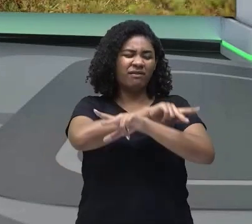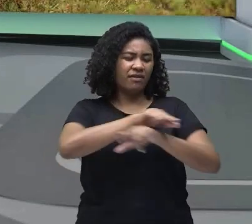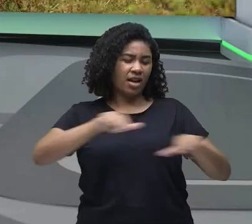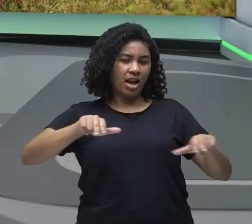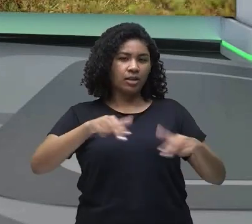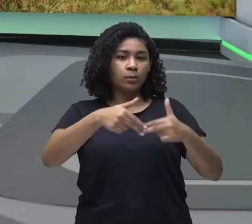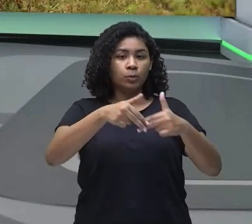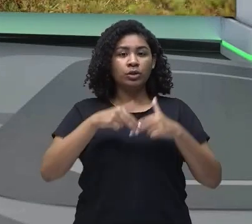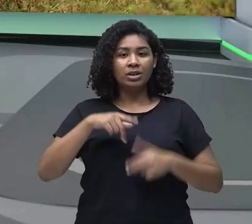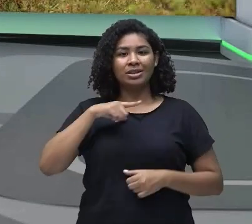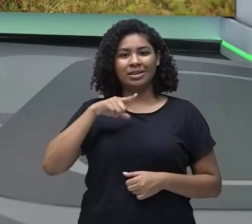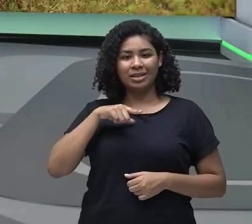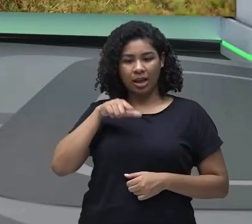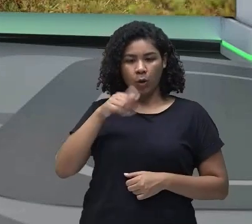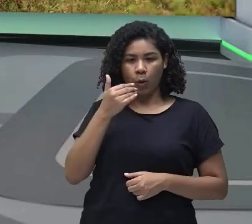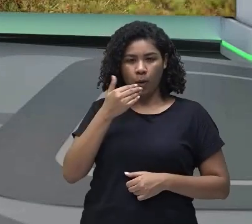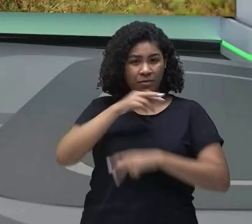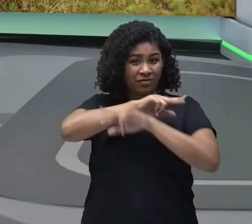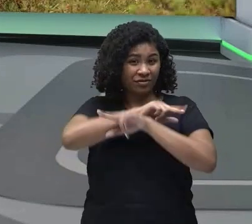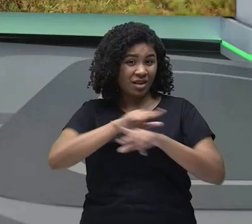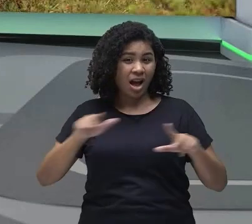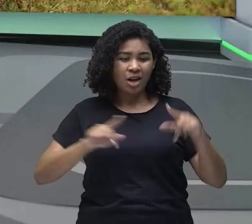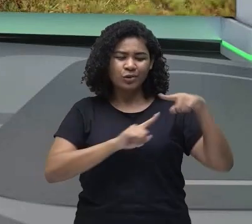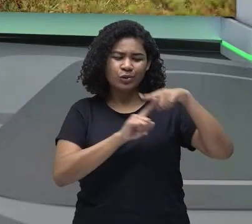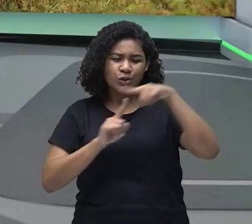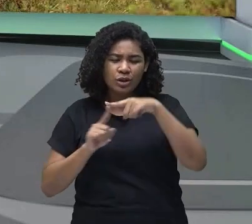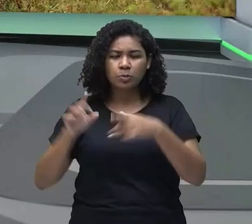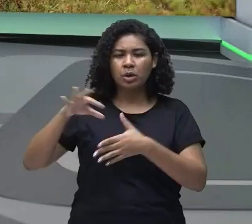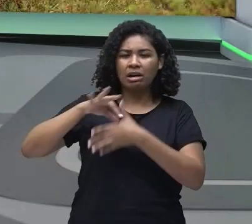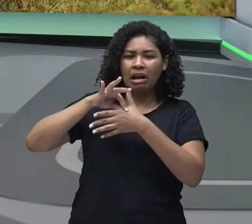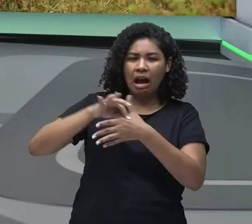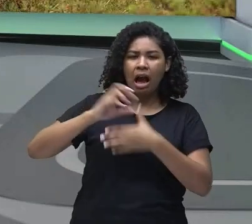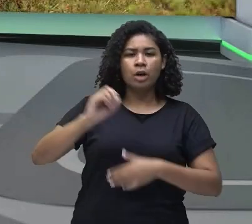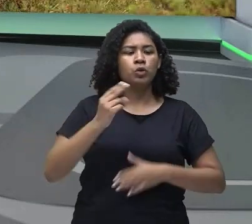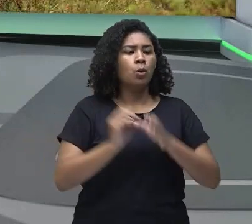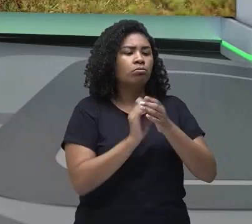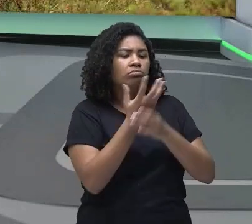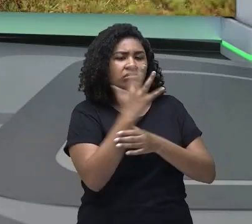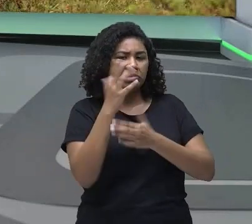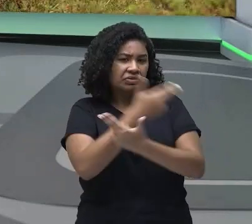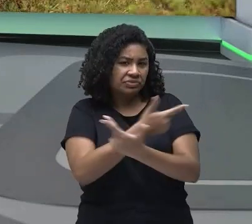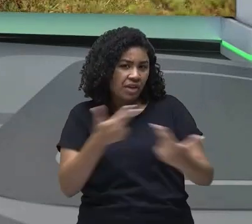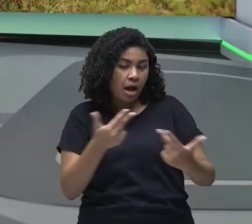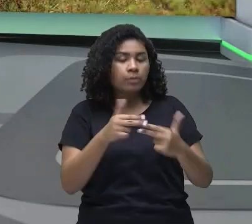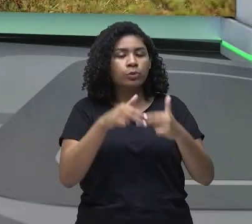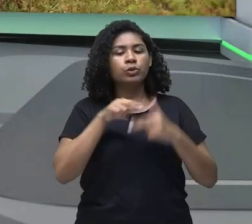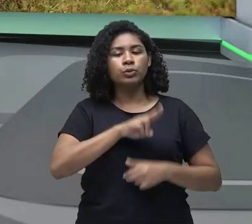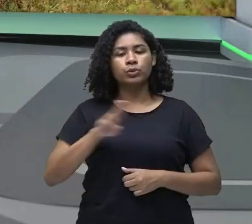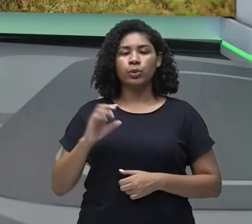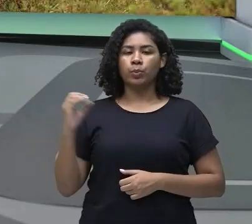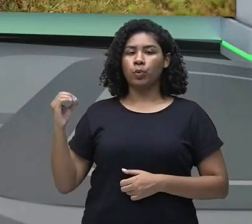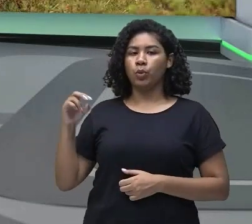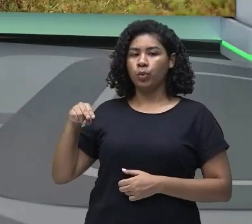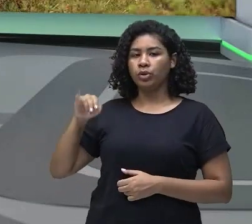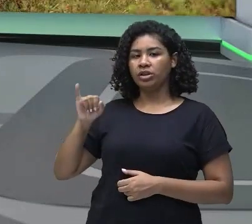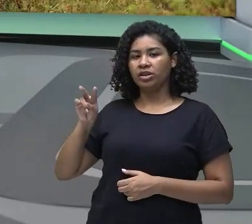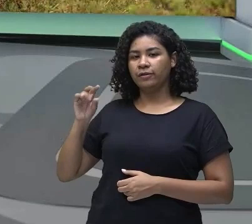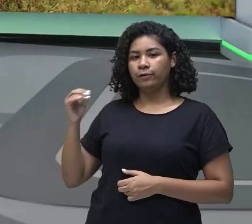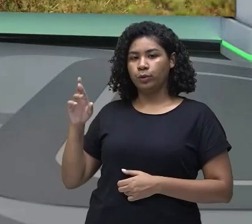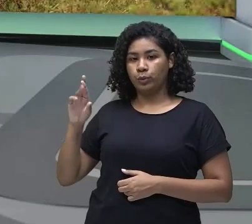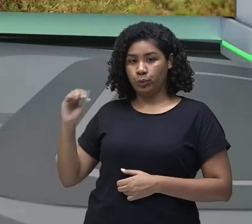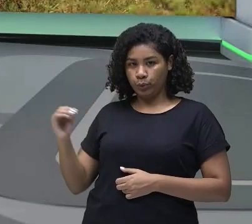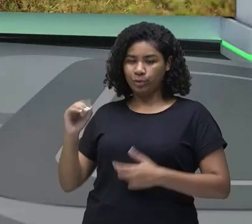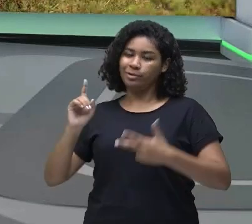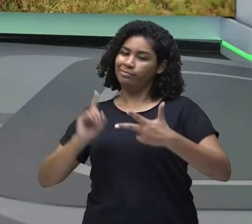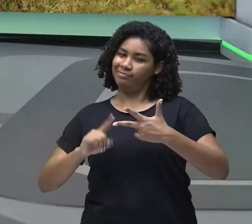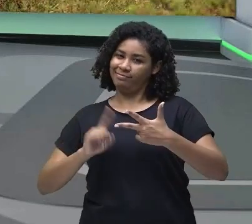ser tem uma alimentação variada, tanto de carne como plantas, a gente diz que ele é onívoro, come as duas coisas, não